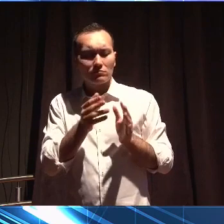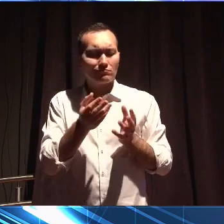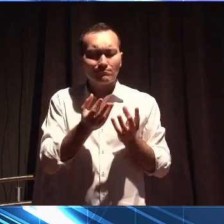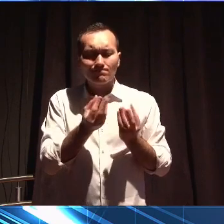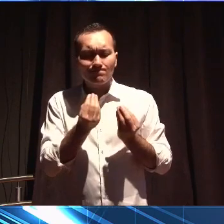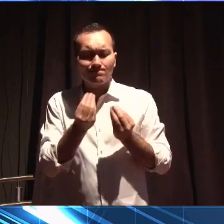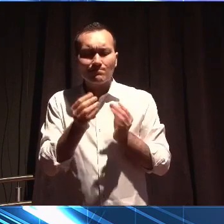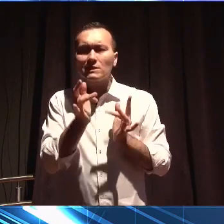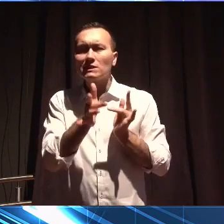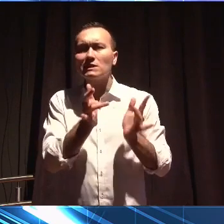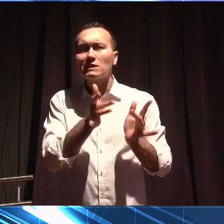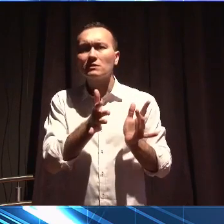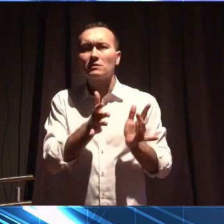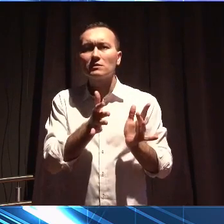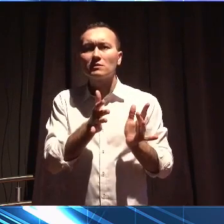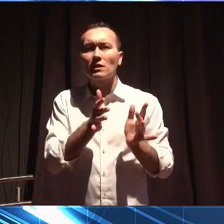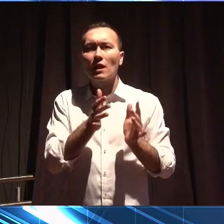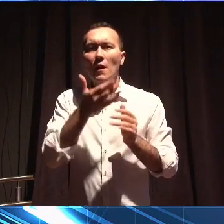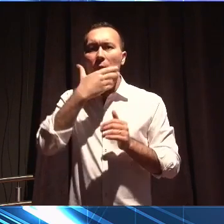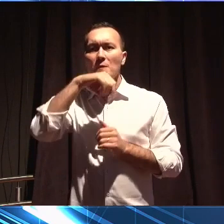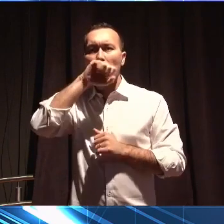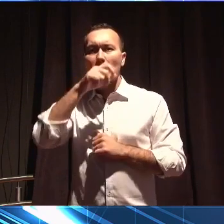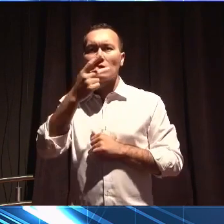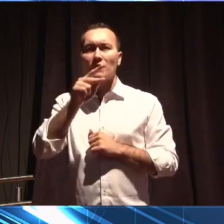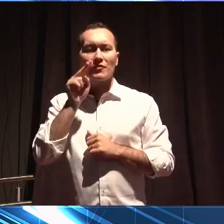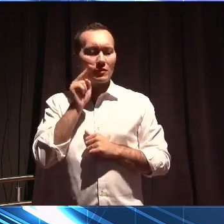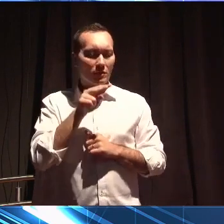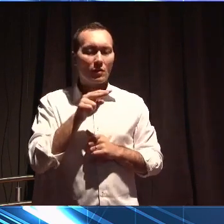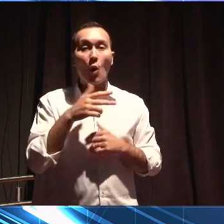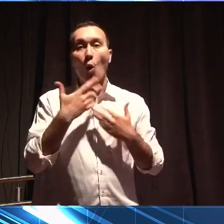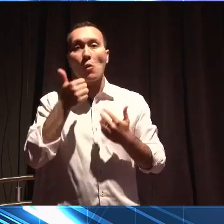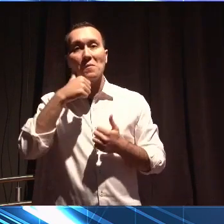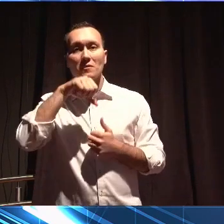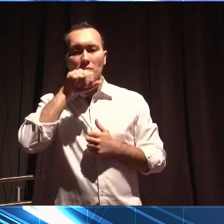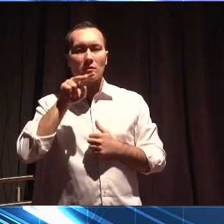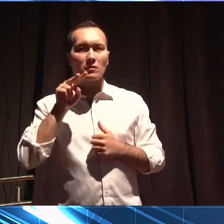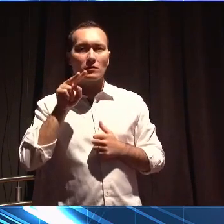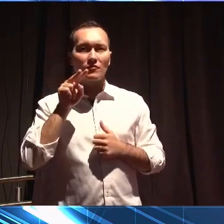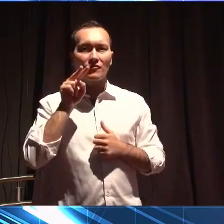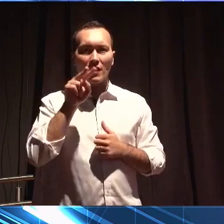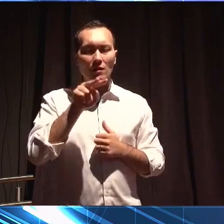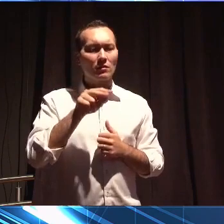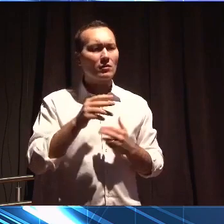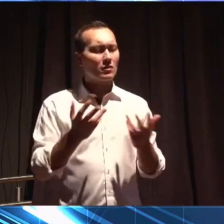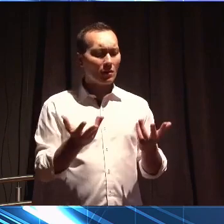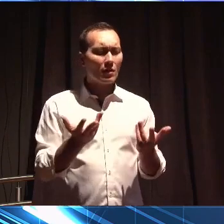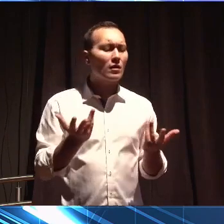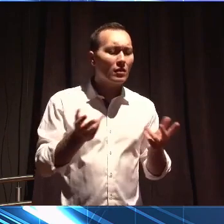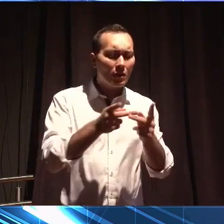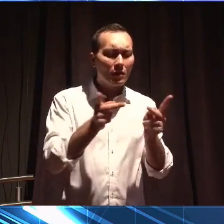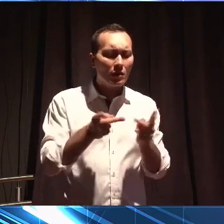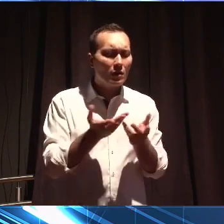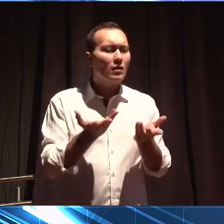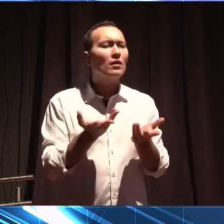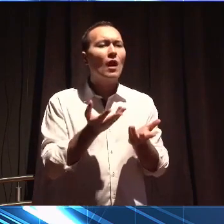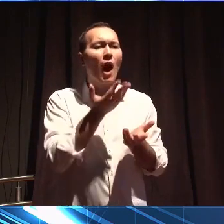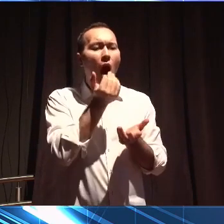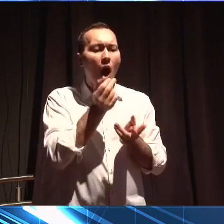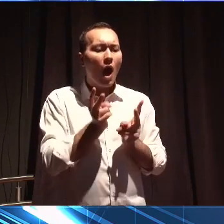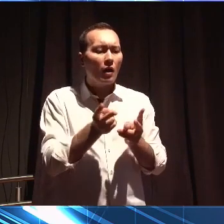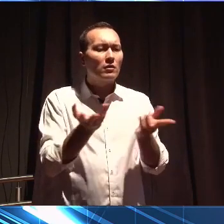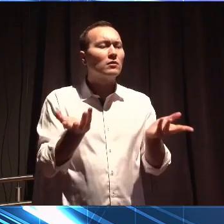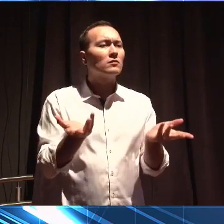Olha o desperdício de recurso. Entendeu? Então, todo mundo aqui já fez FinOps, e se não fez ainda,